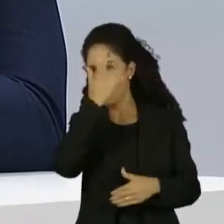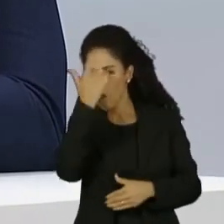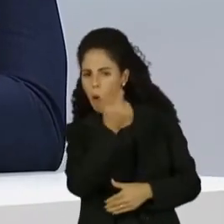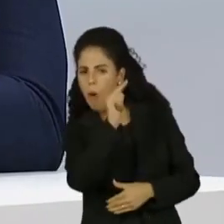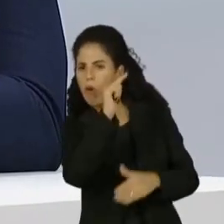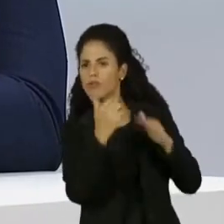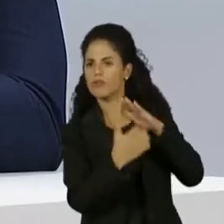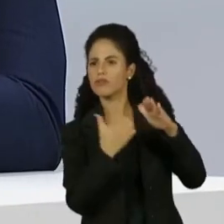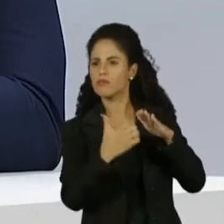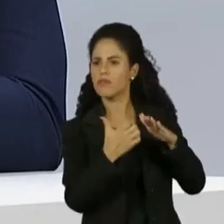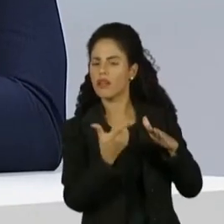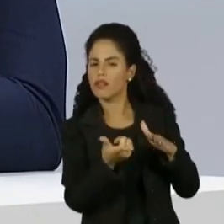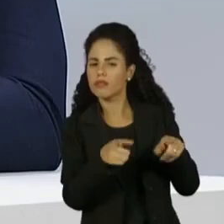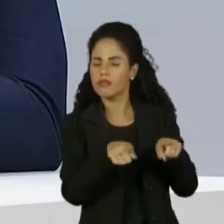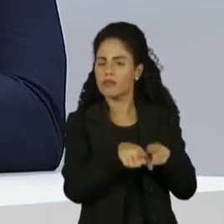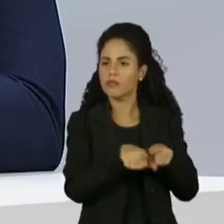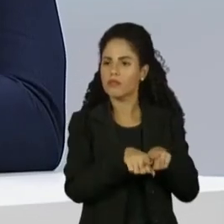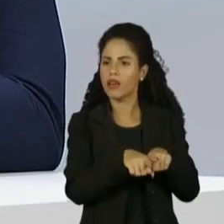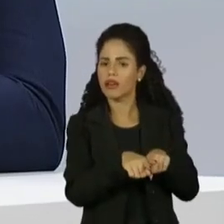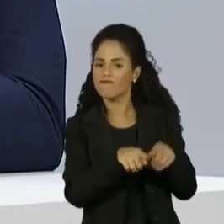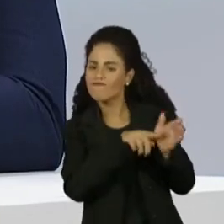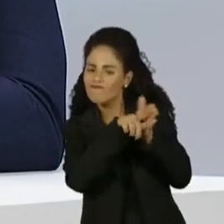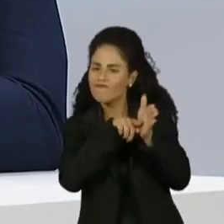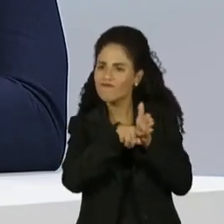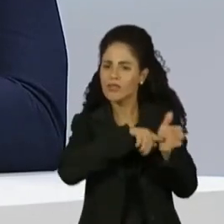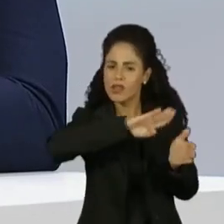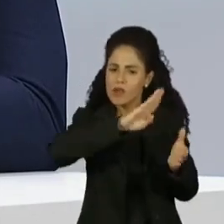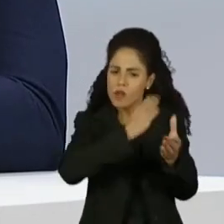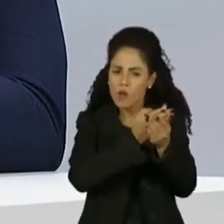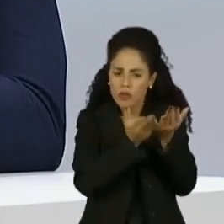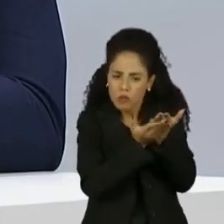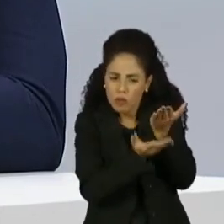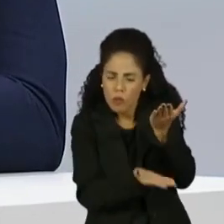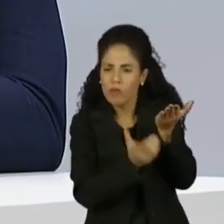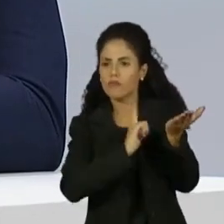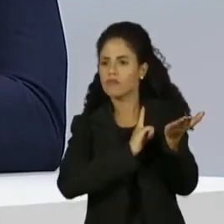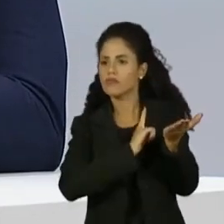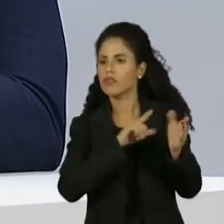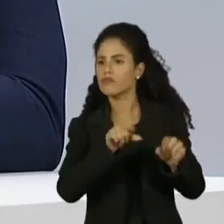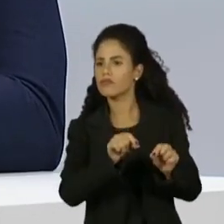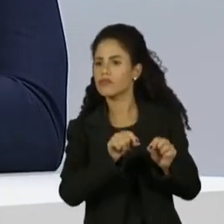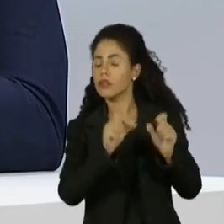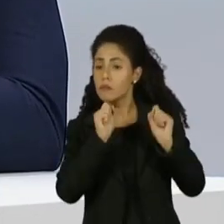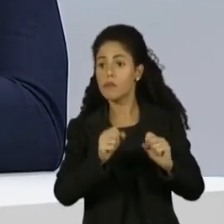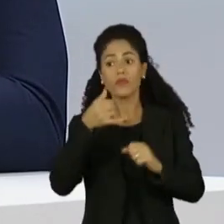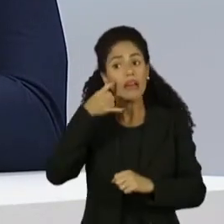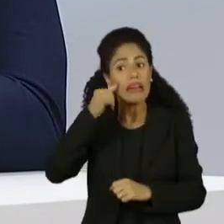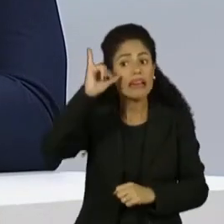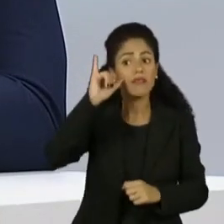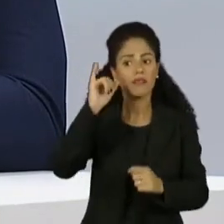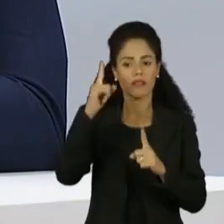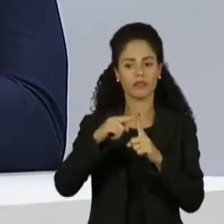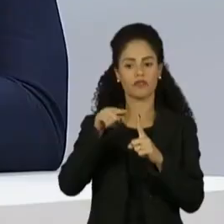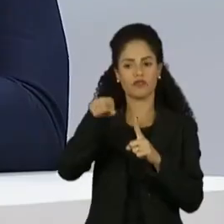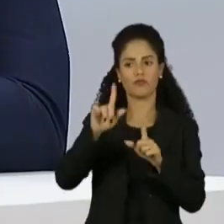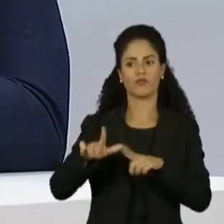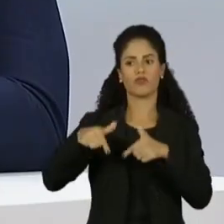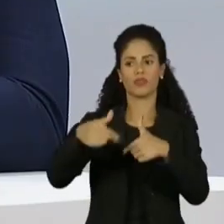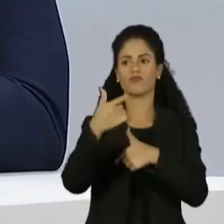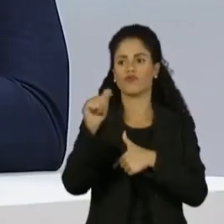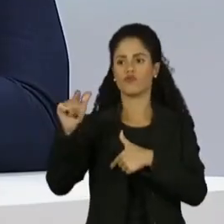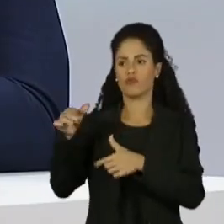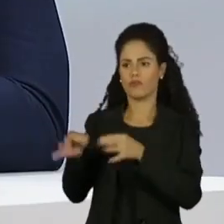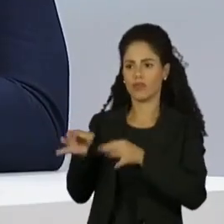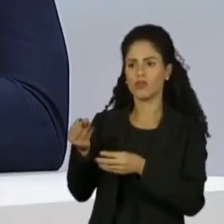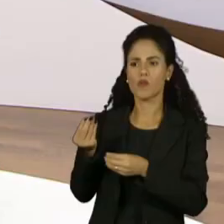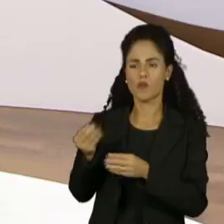maiores diligências, maiores operações e mais documentos em relação ao caso, que talvez tivessem evitado esse tipo de atitude de outros